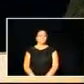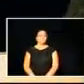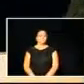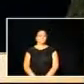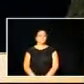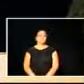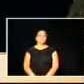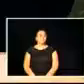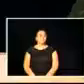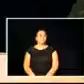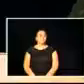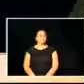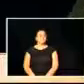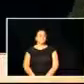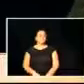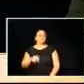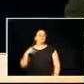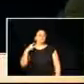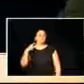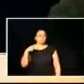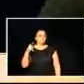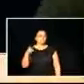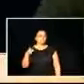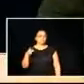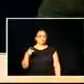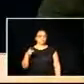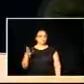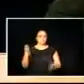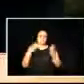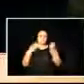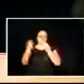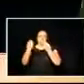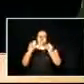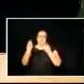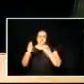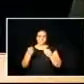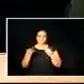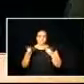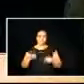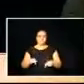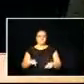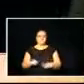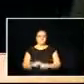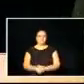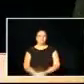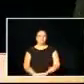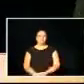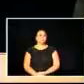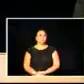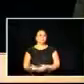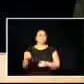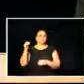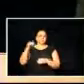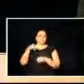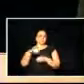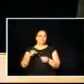quero fazer uma reflexão aqui sobre do que nós estamos tratando aqui hoje, né? Nós votamos então aí o projeto